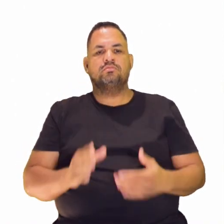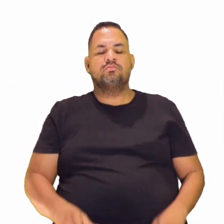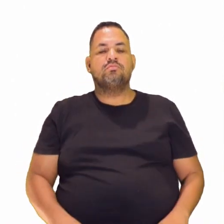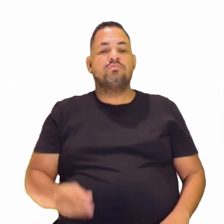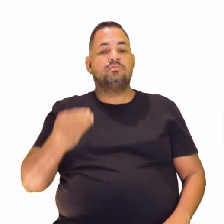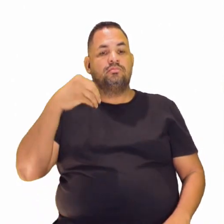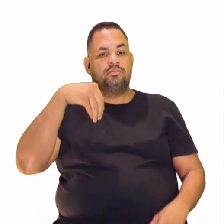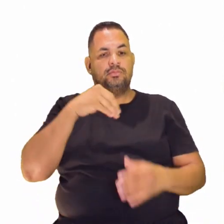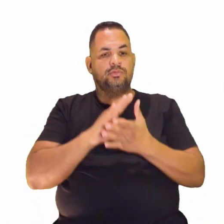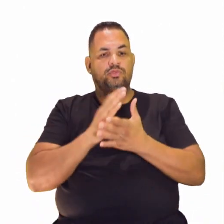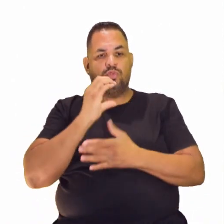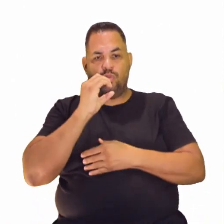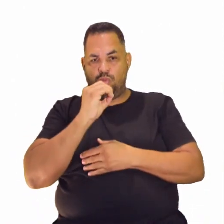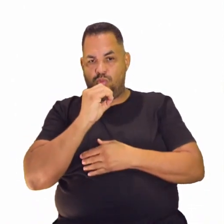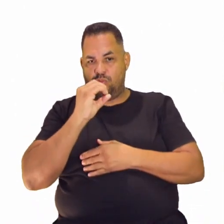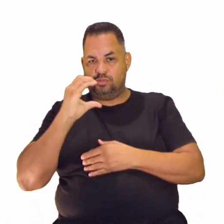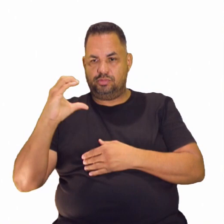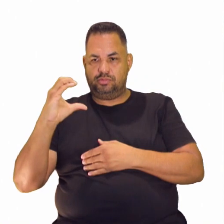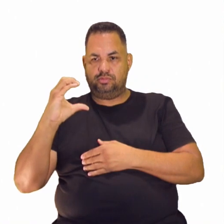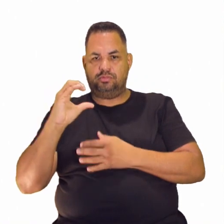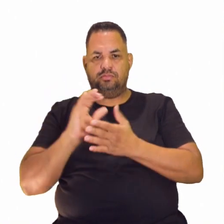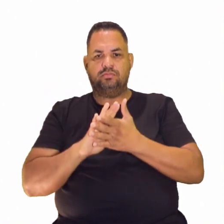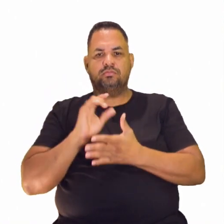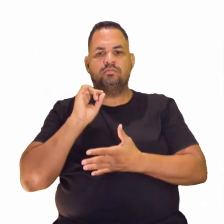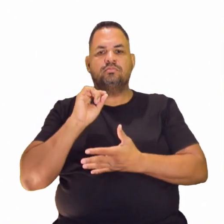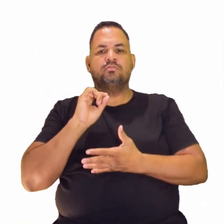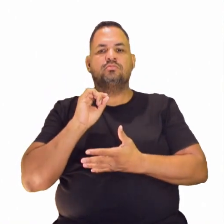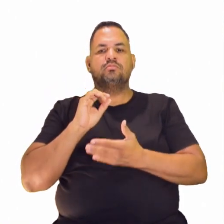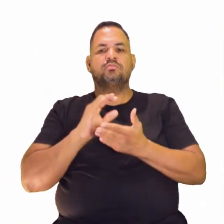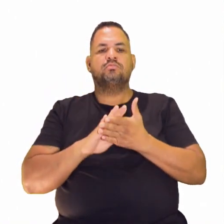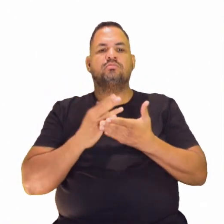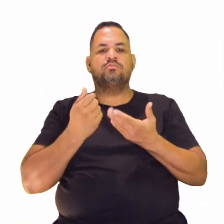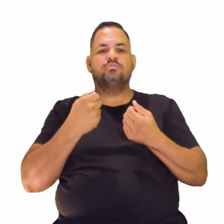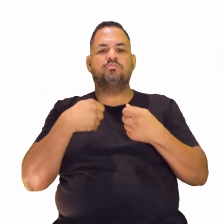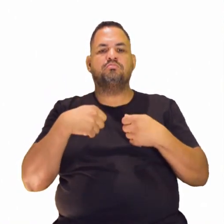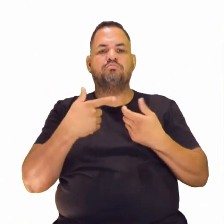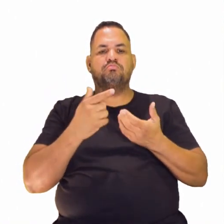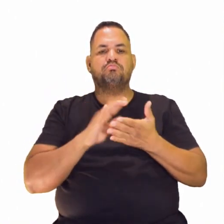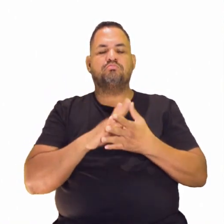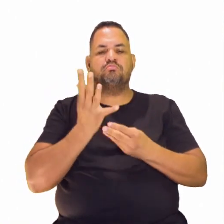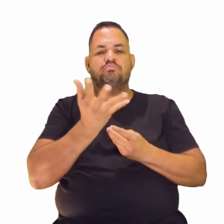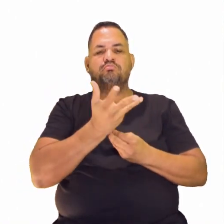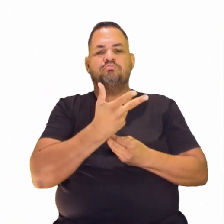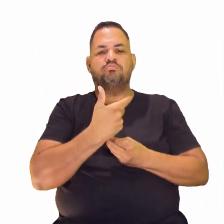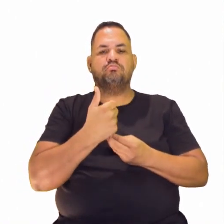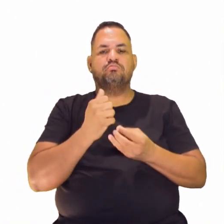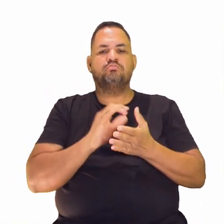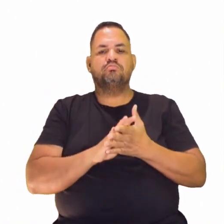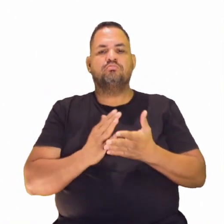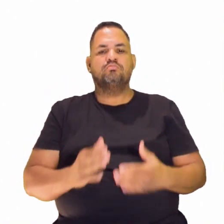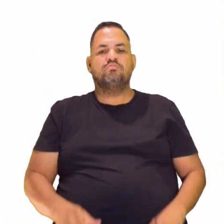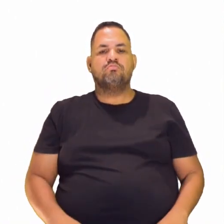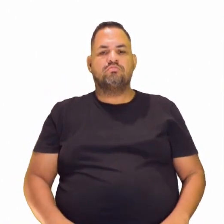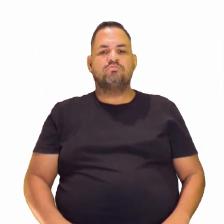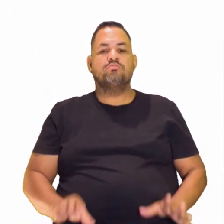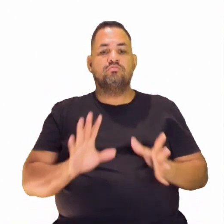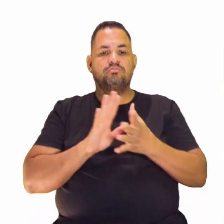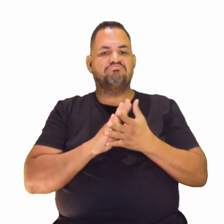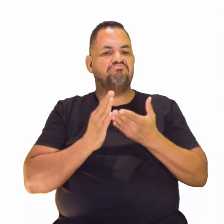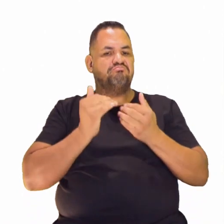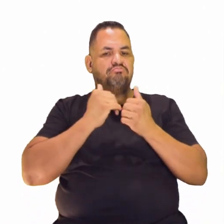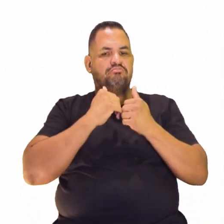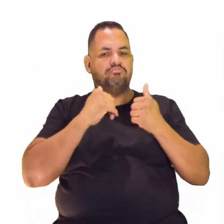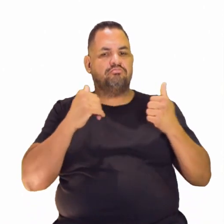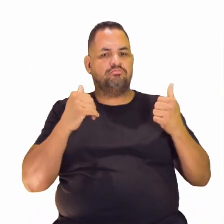no Ocidente, o que deve ou não deve ser considerado arte está longe